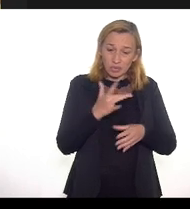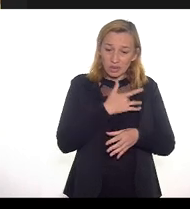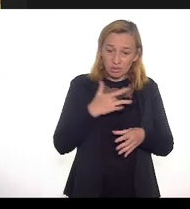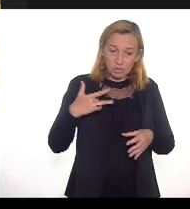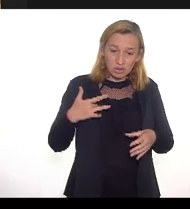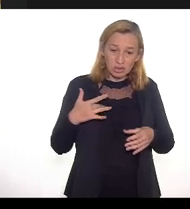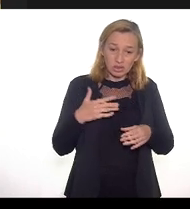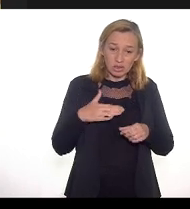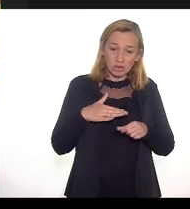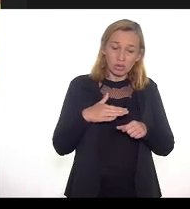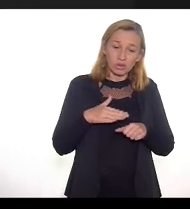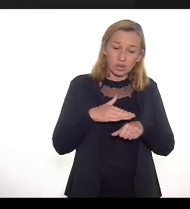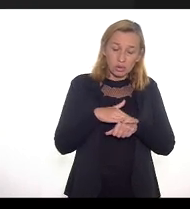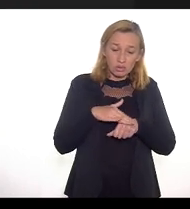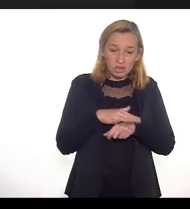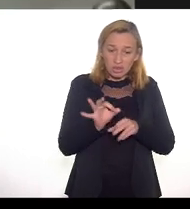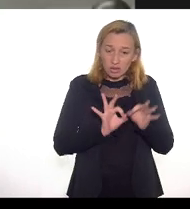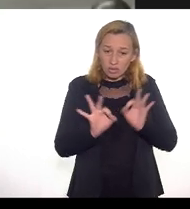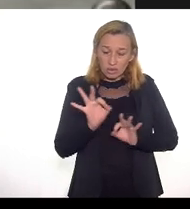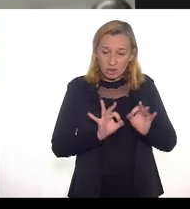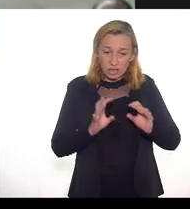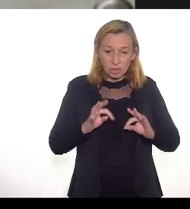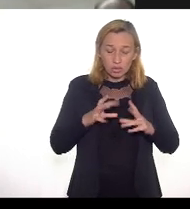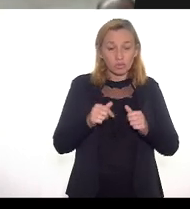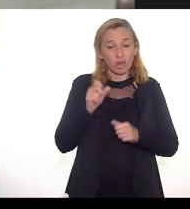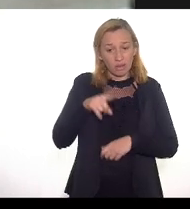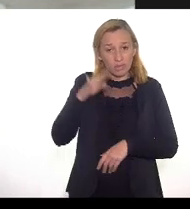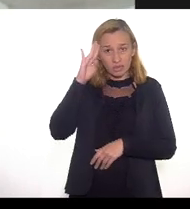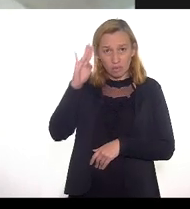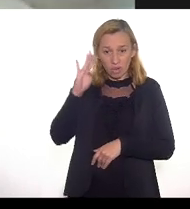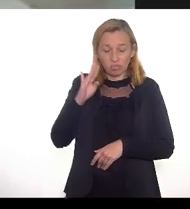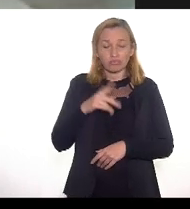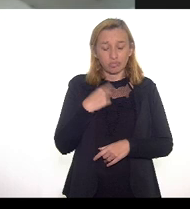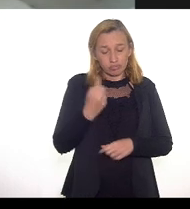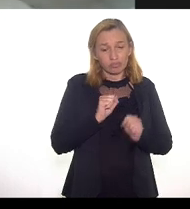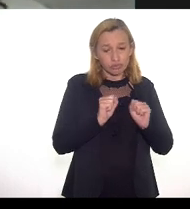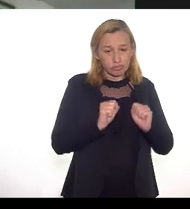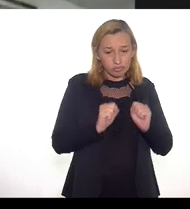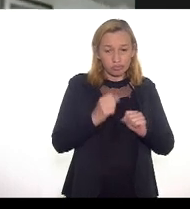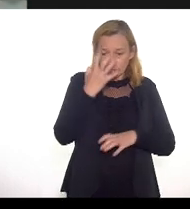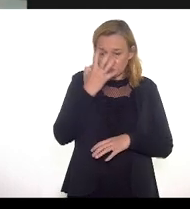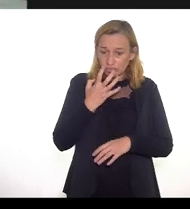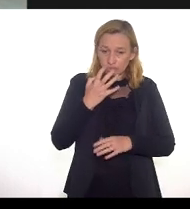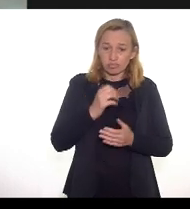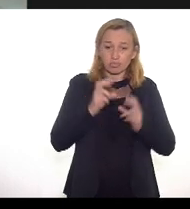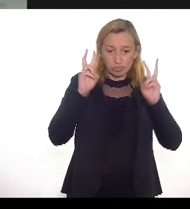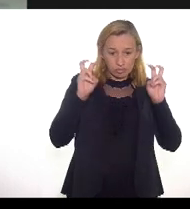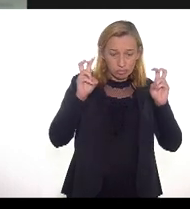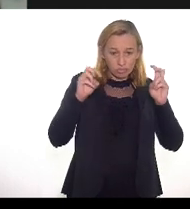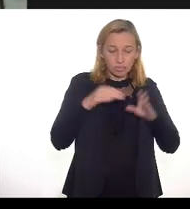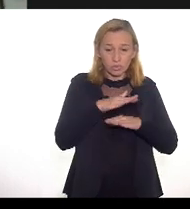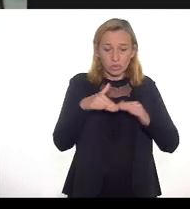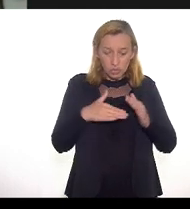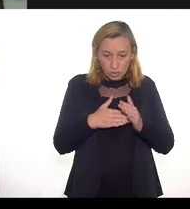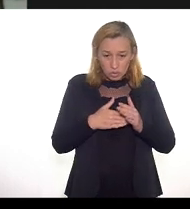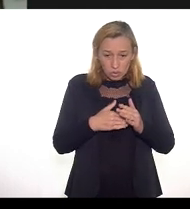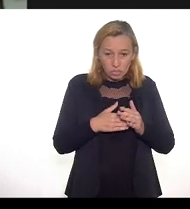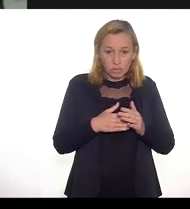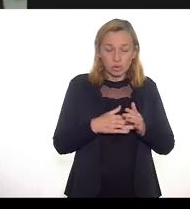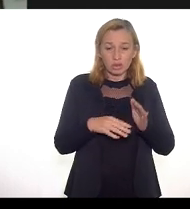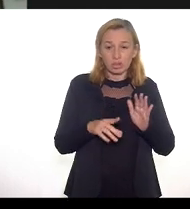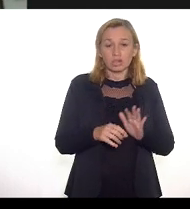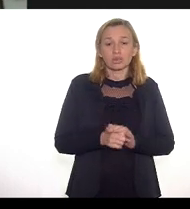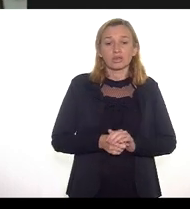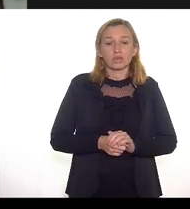nossa deputada Marta, e organizar tudo isso, é fundamental para que a gente possa dar celeridade ao cumprimento de todas essas leis do